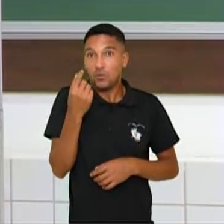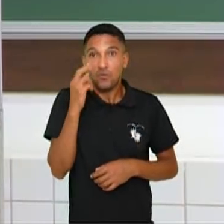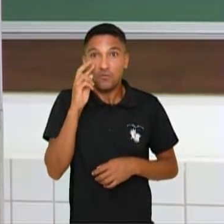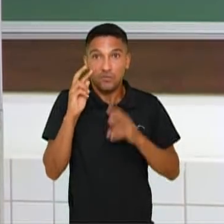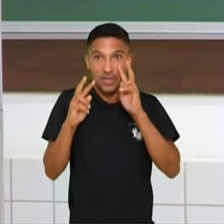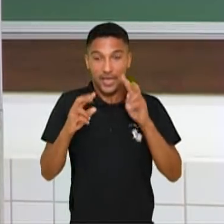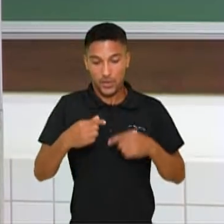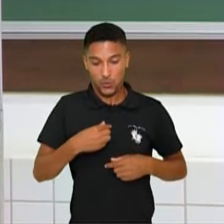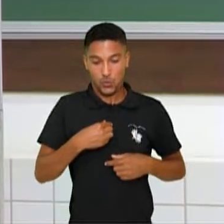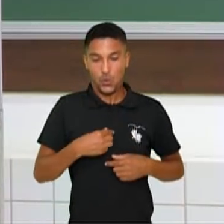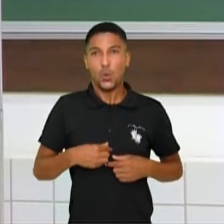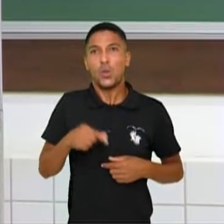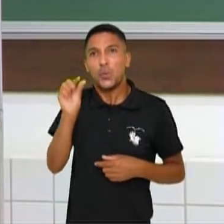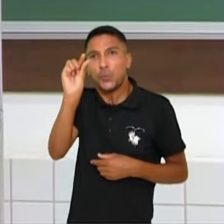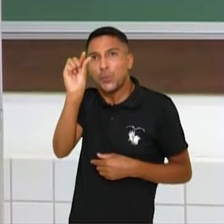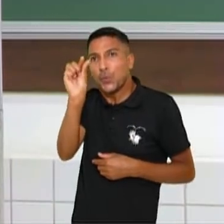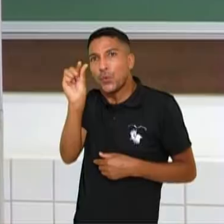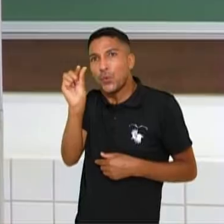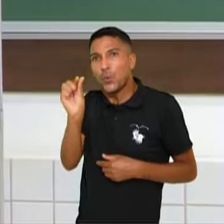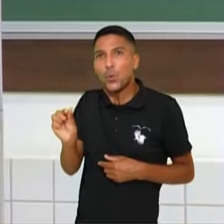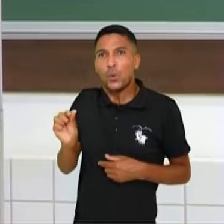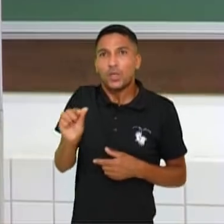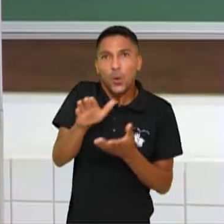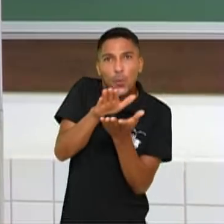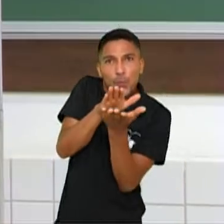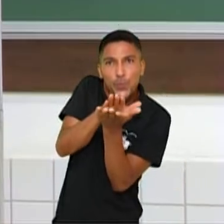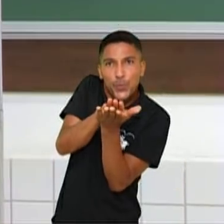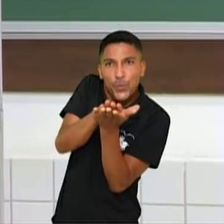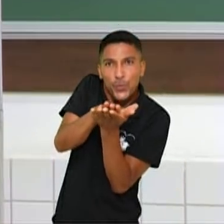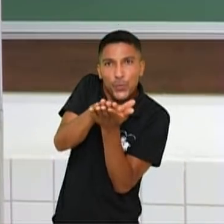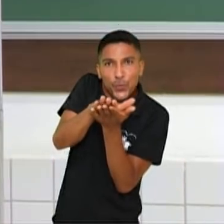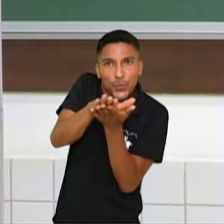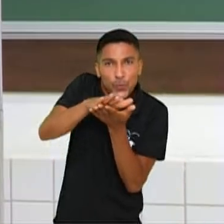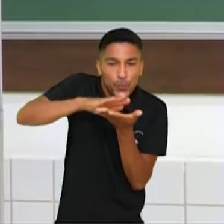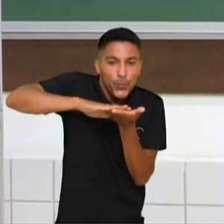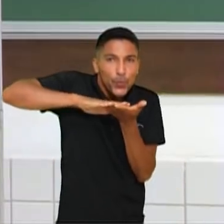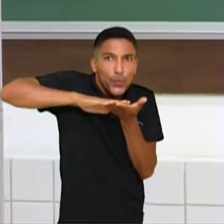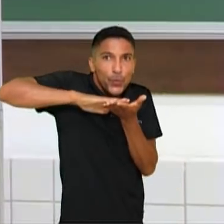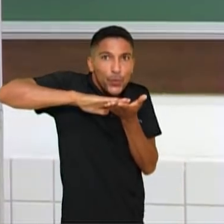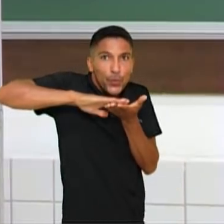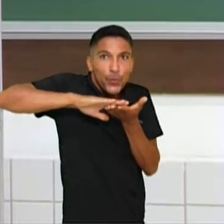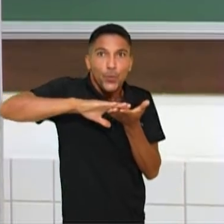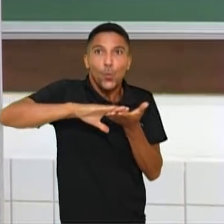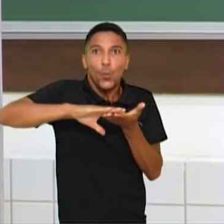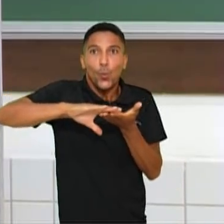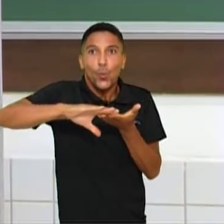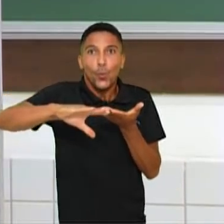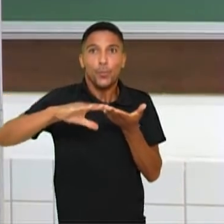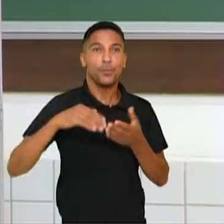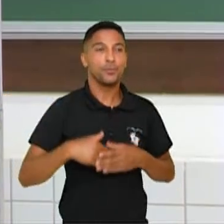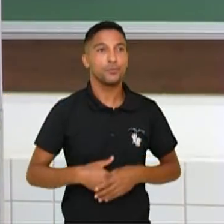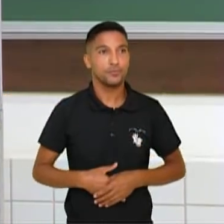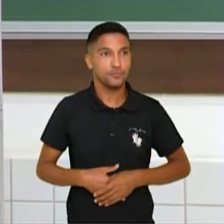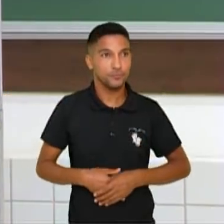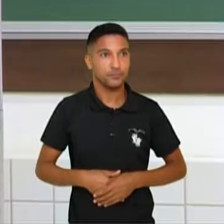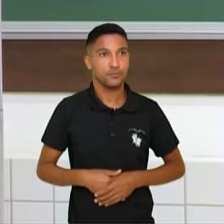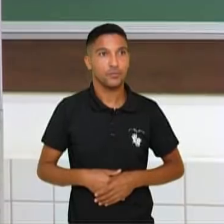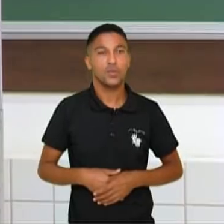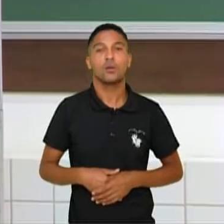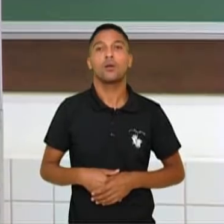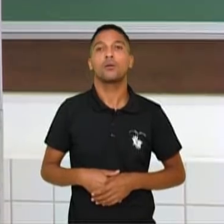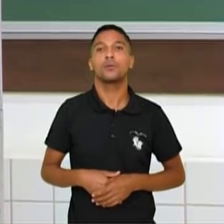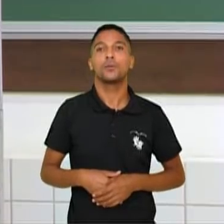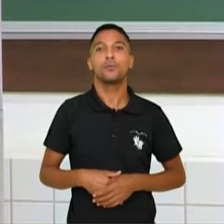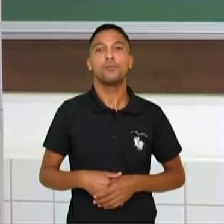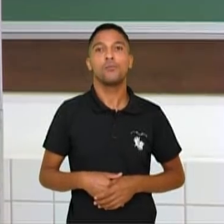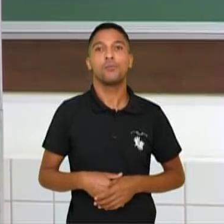bem fininho se comparado, né, sua espessura comparada com largura e comprimento. Então eu trago aqui para vocês na tela a